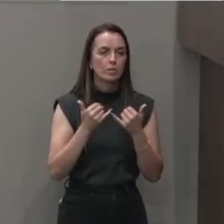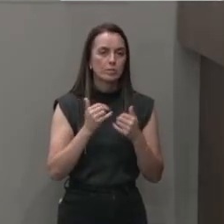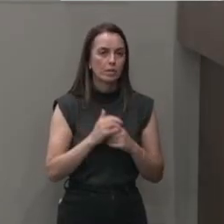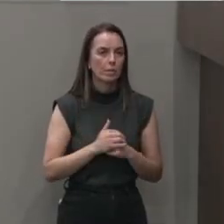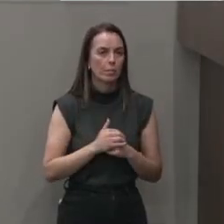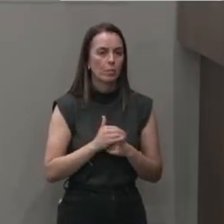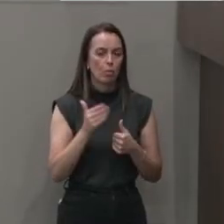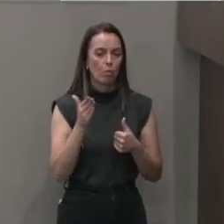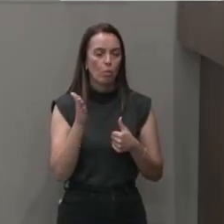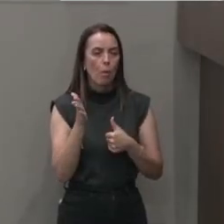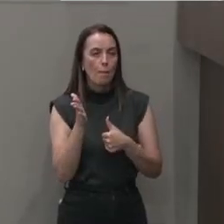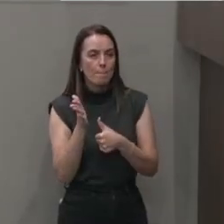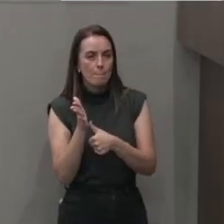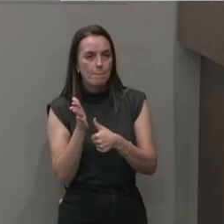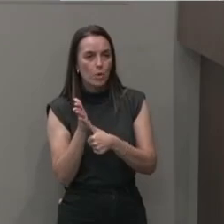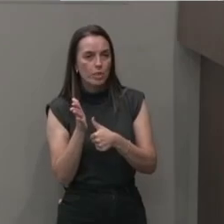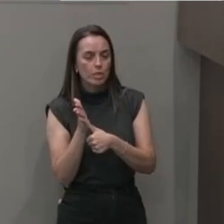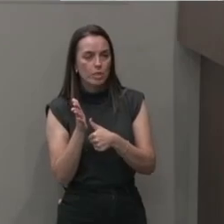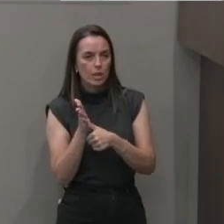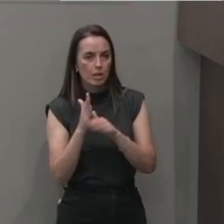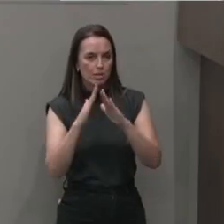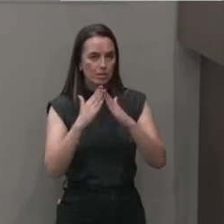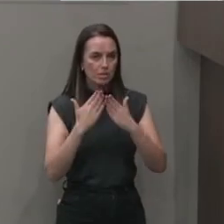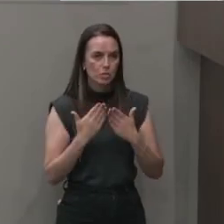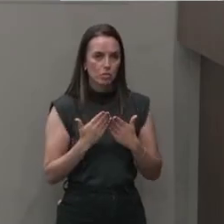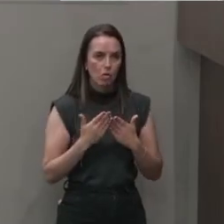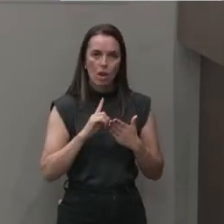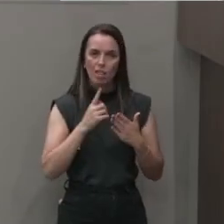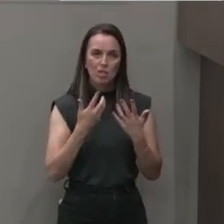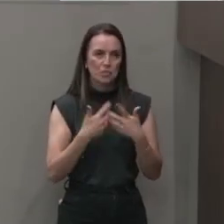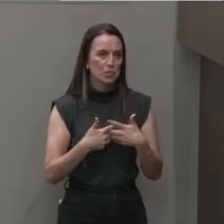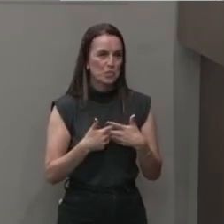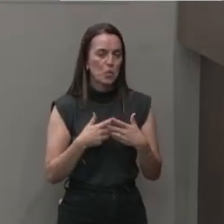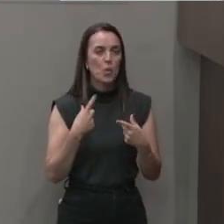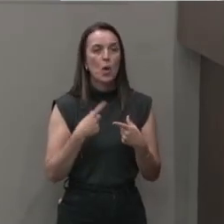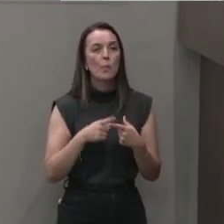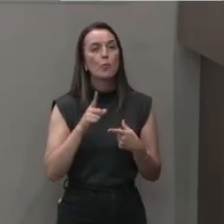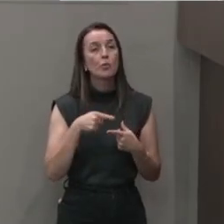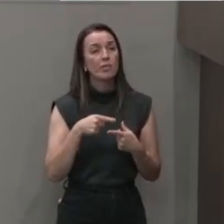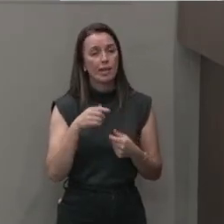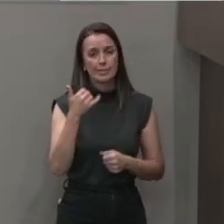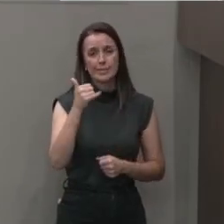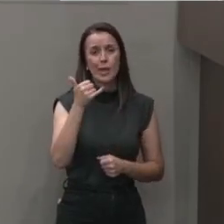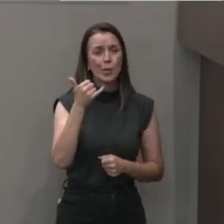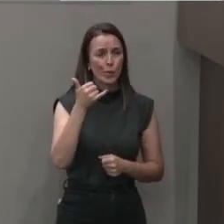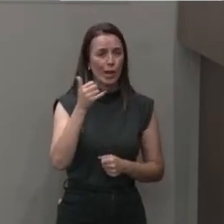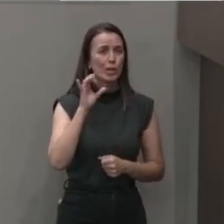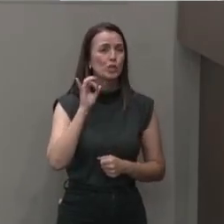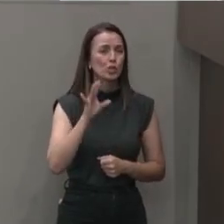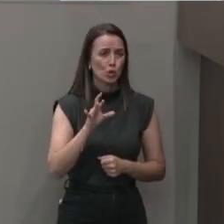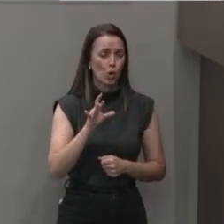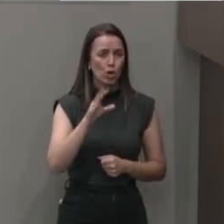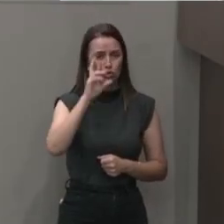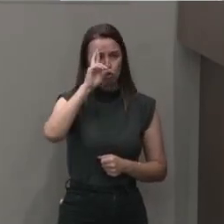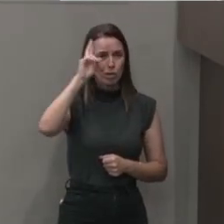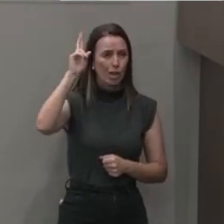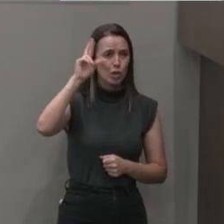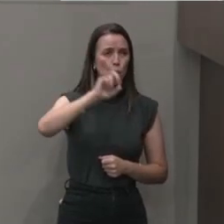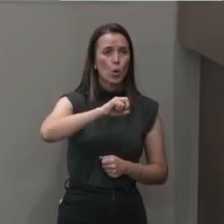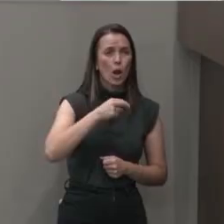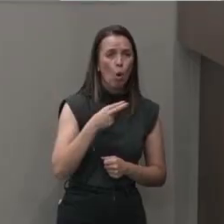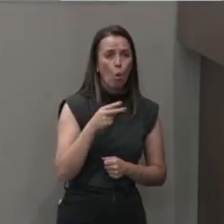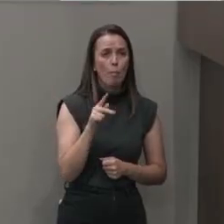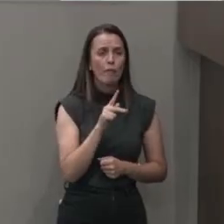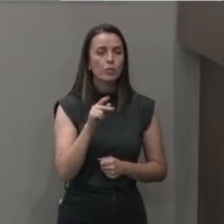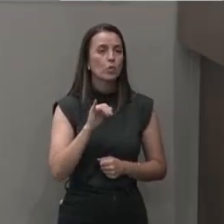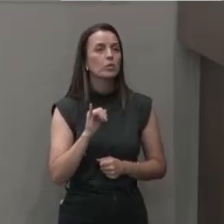de pânico das escolas não funciona, porque é no celular da diretora, do professor que está lá, ou seja, se não tiver